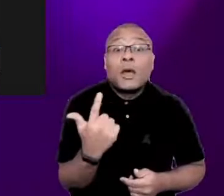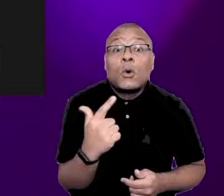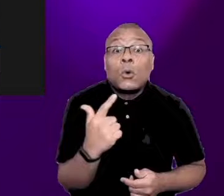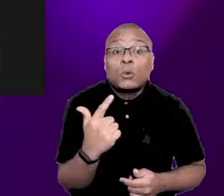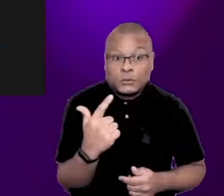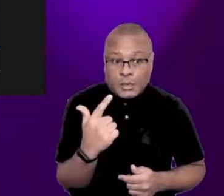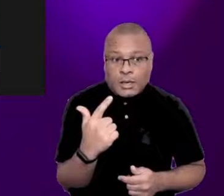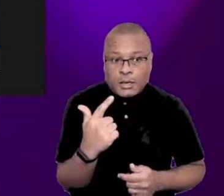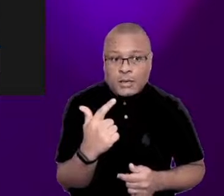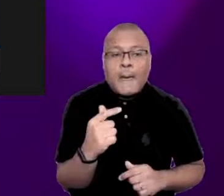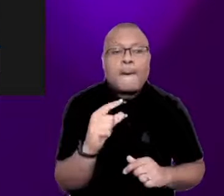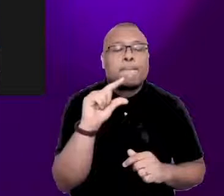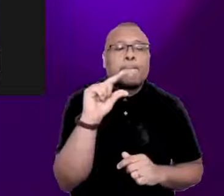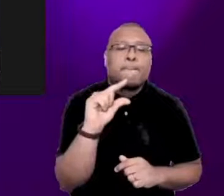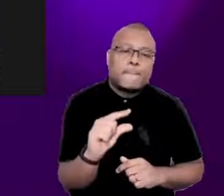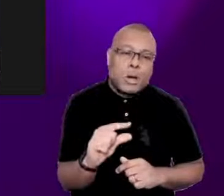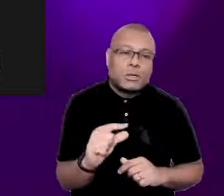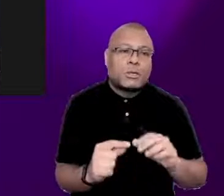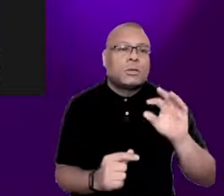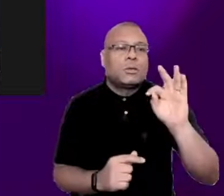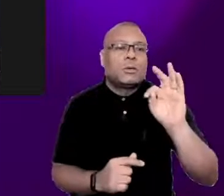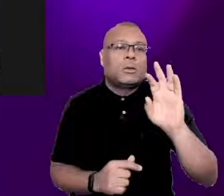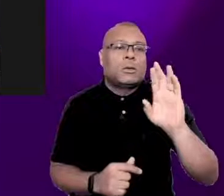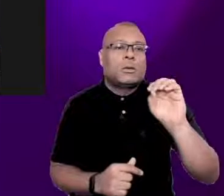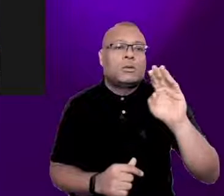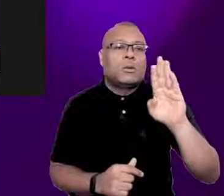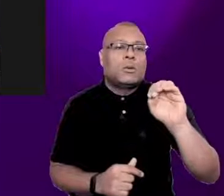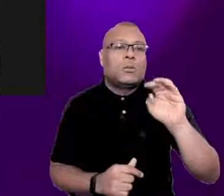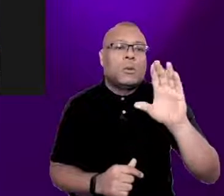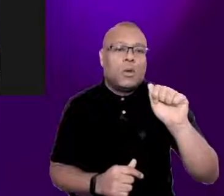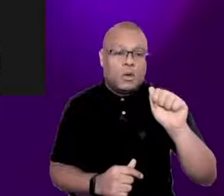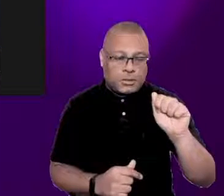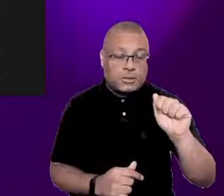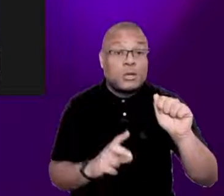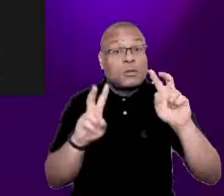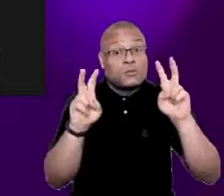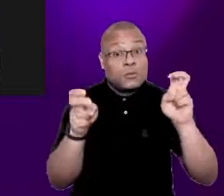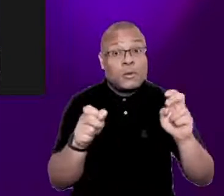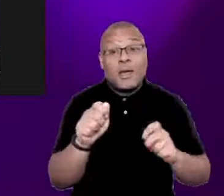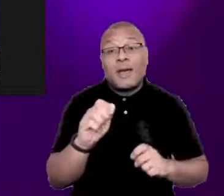taxa extremamente baixa de trombólise para tratamento de AVC,